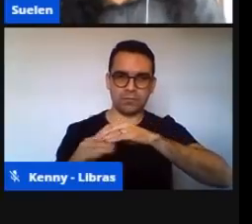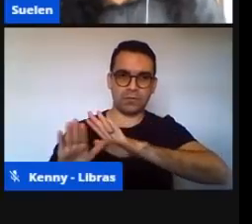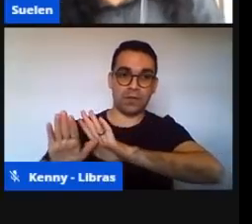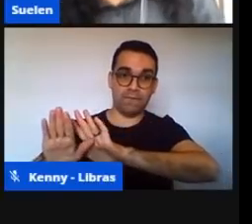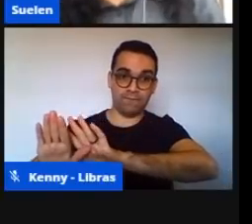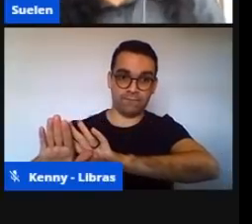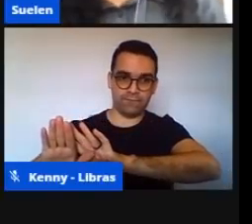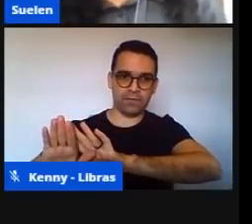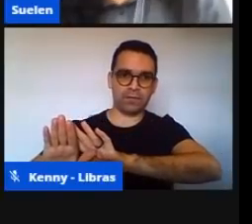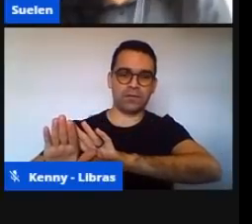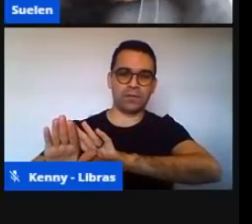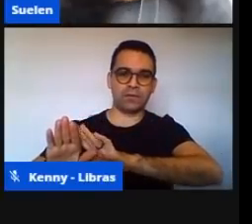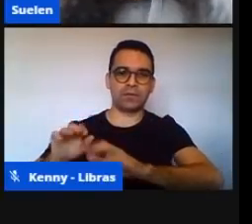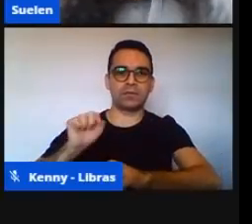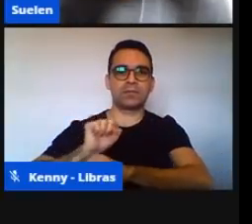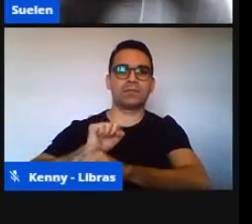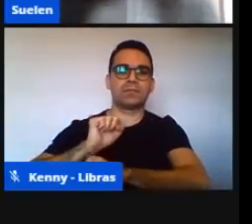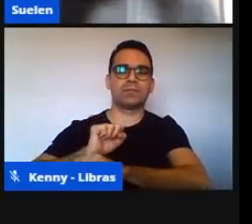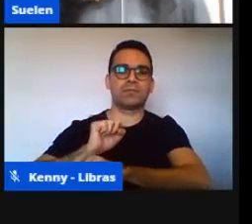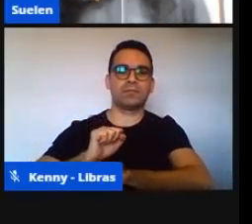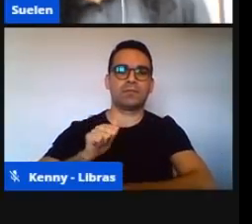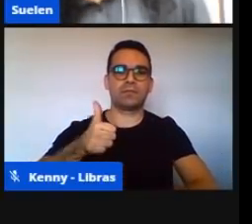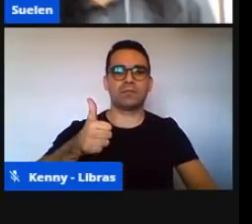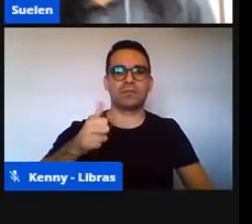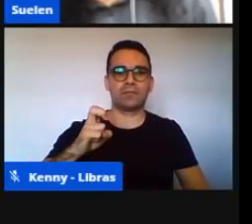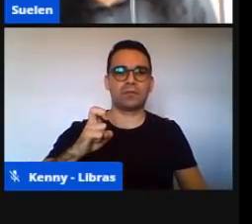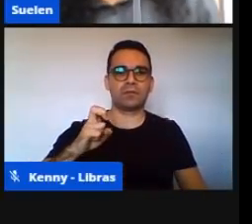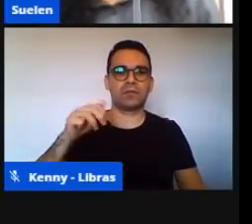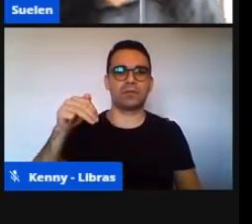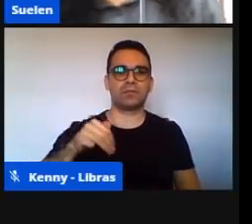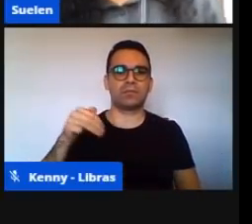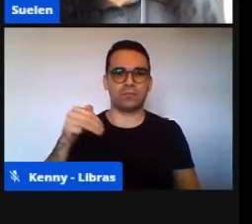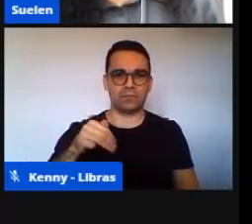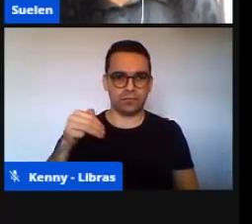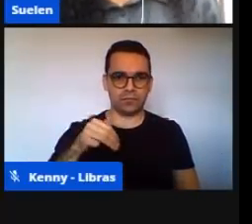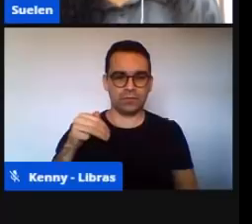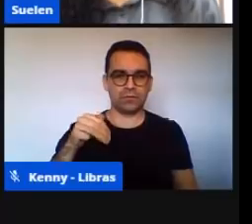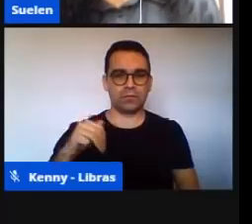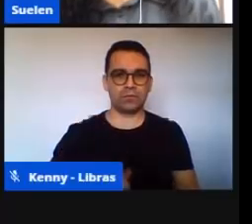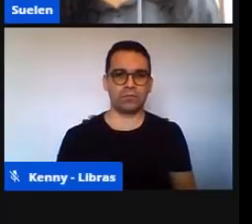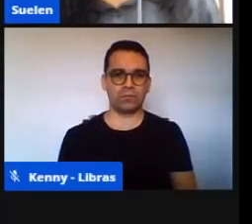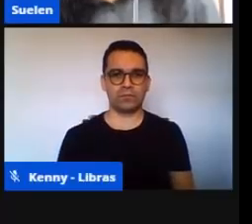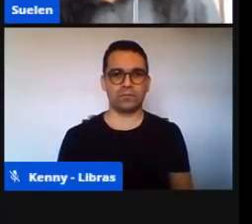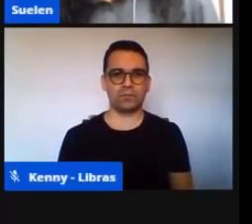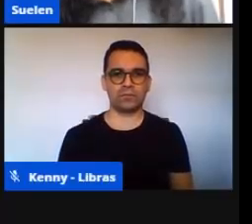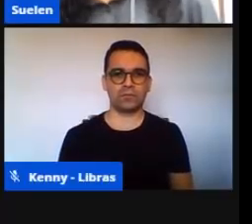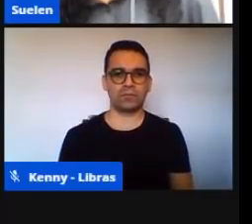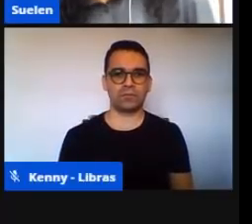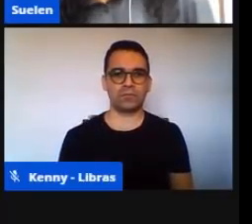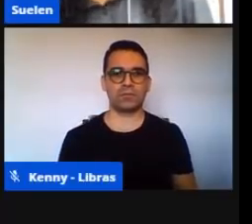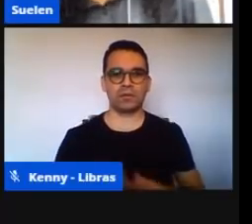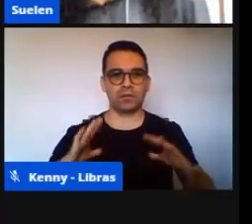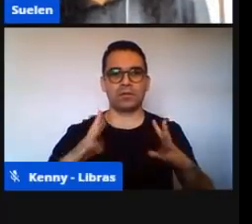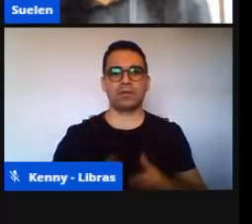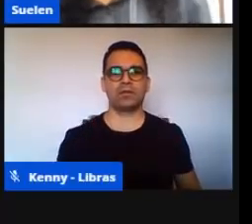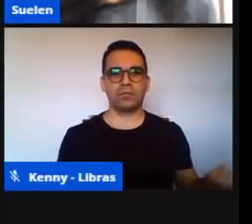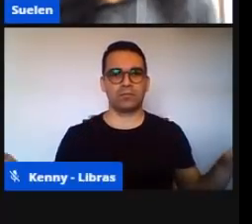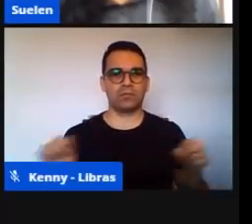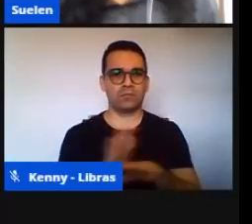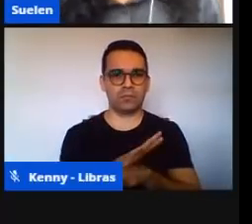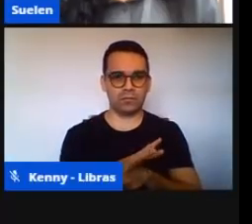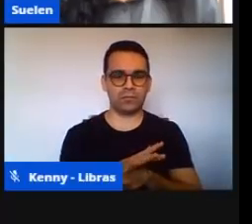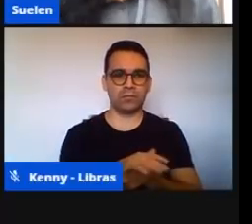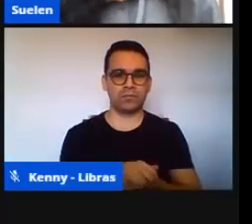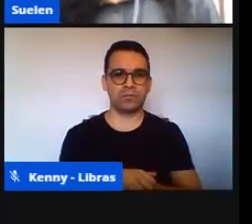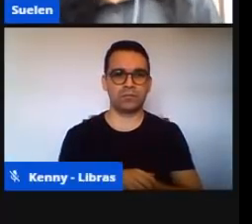que a gente espera para o produto. Tá? Posterior à higienização, o excedente, o excesso,